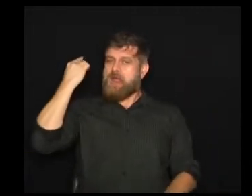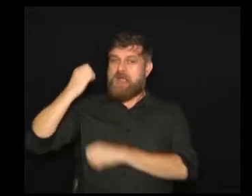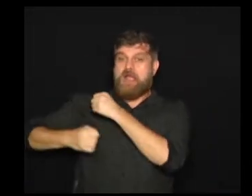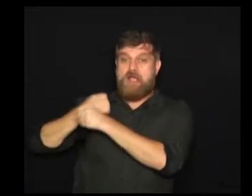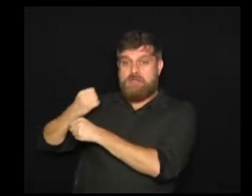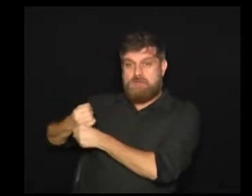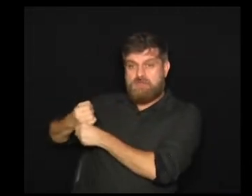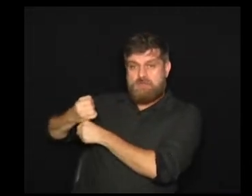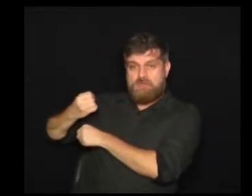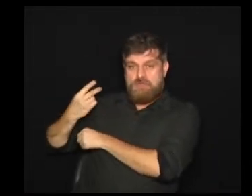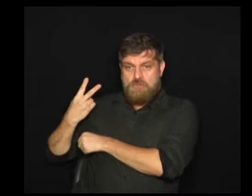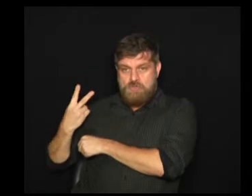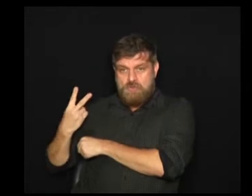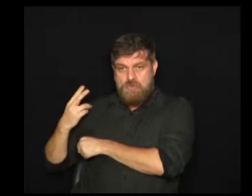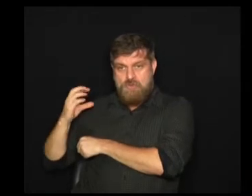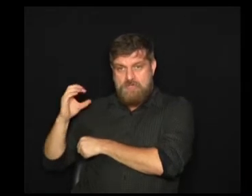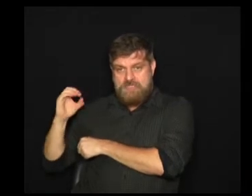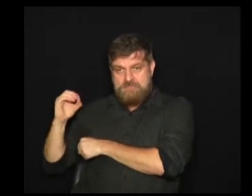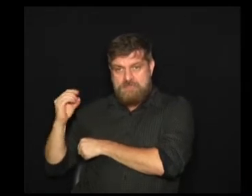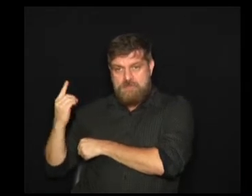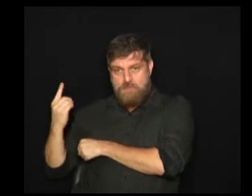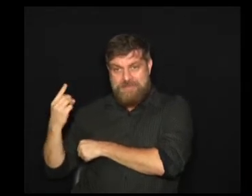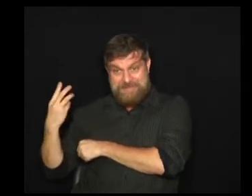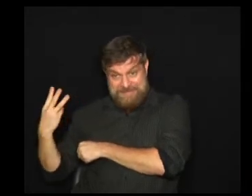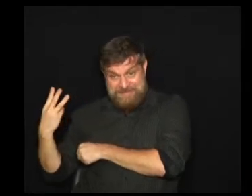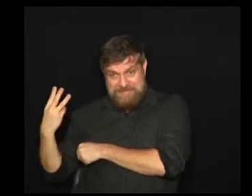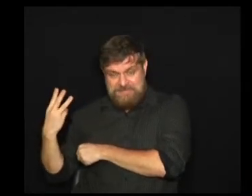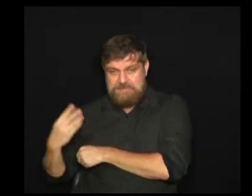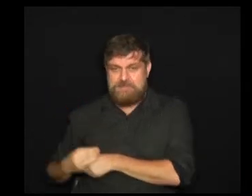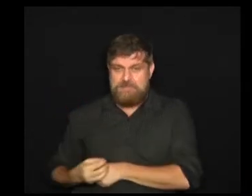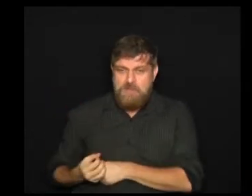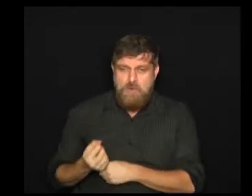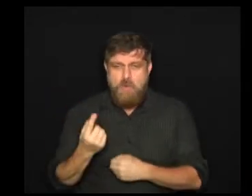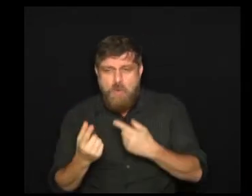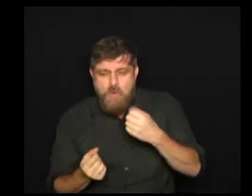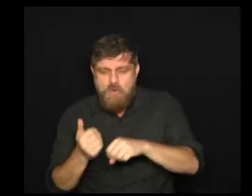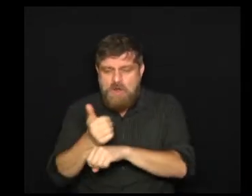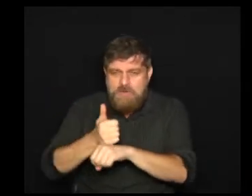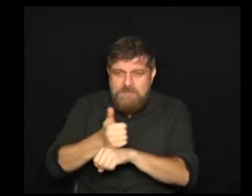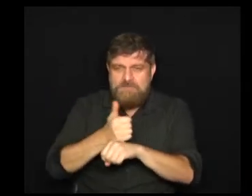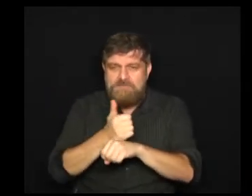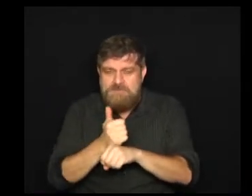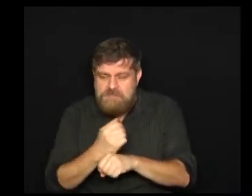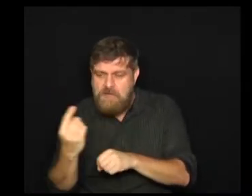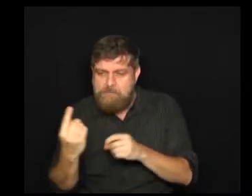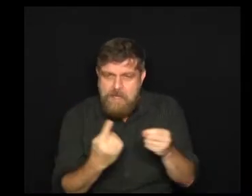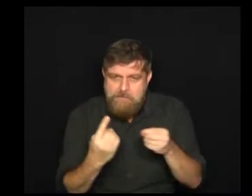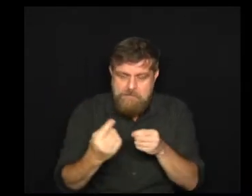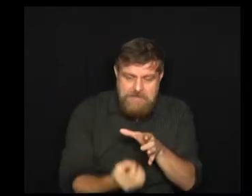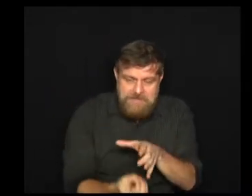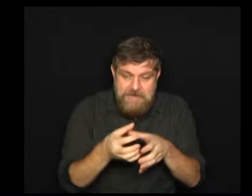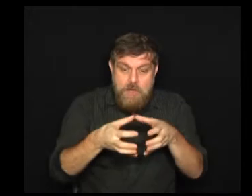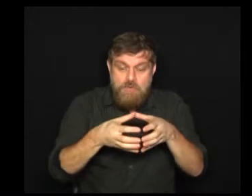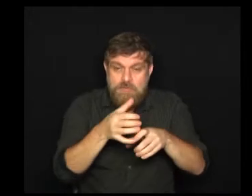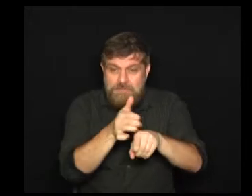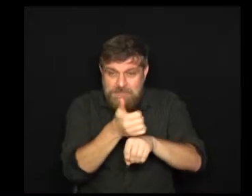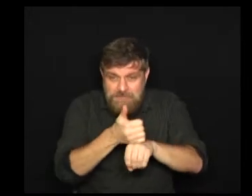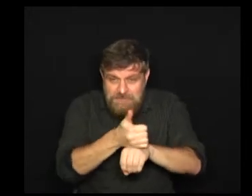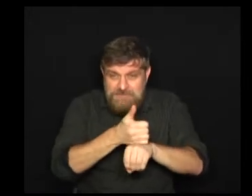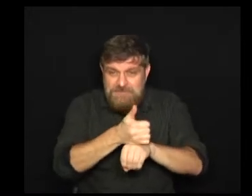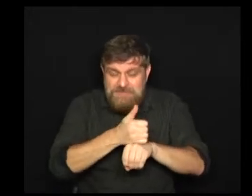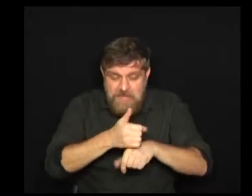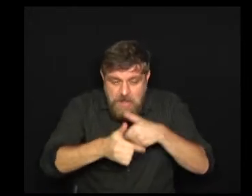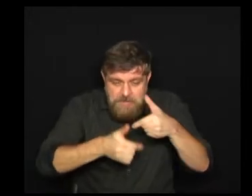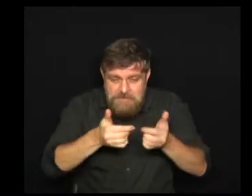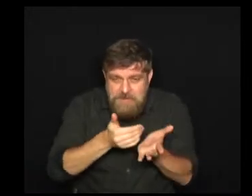foi criada a Secretaria, então começaram a chegar alguns técnicos para trabalhar, algumas técnicas. Então, em 2013,